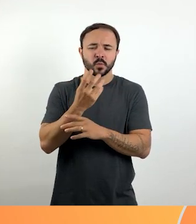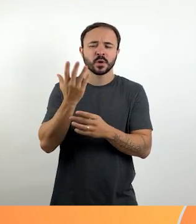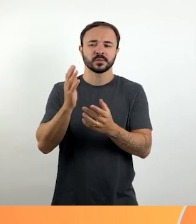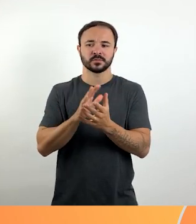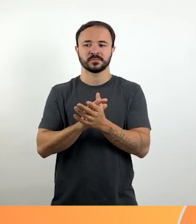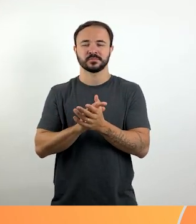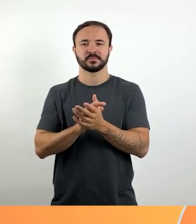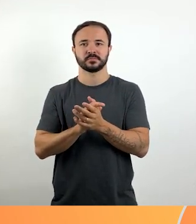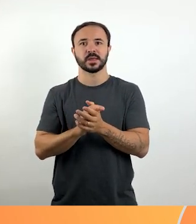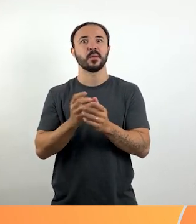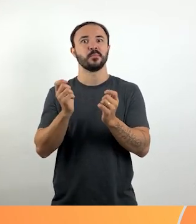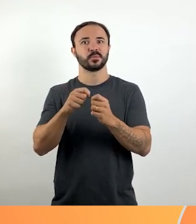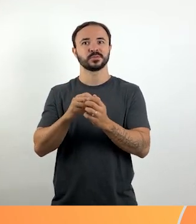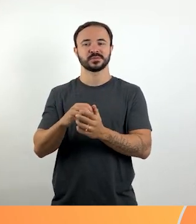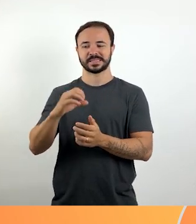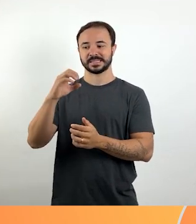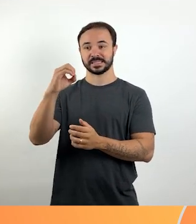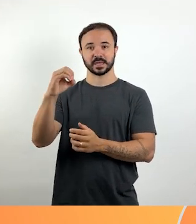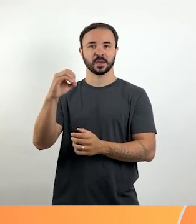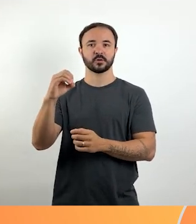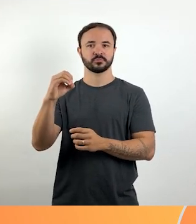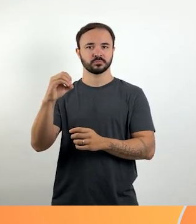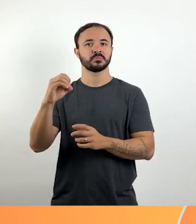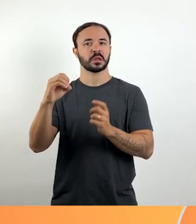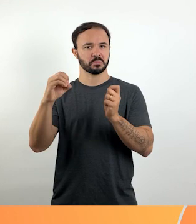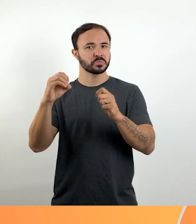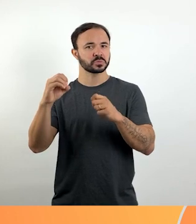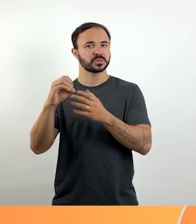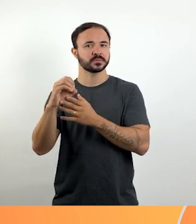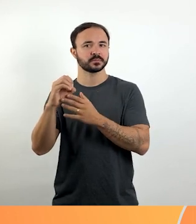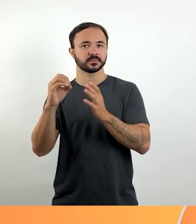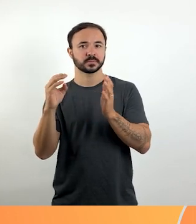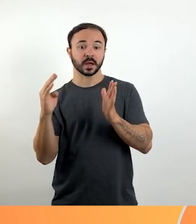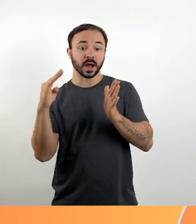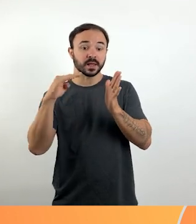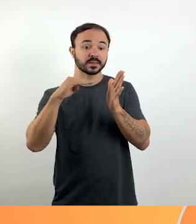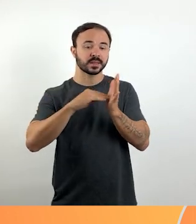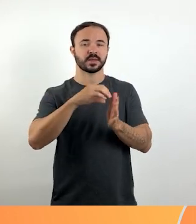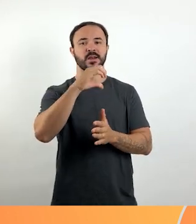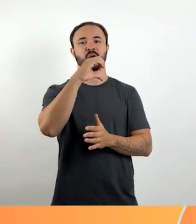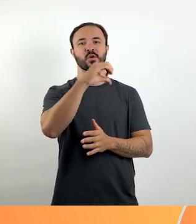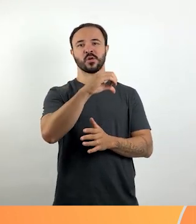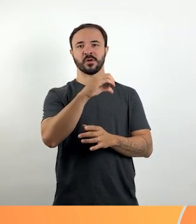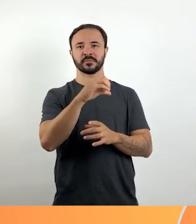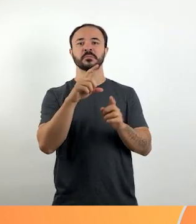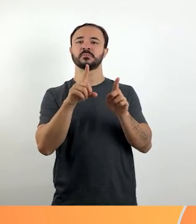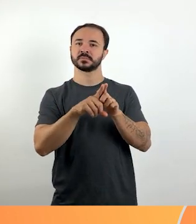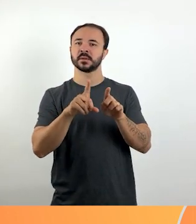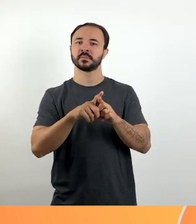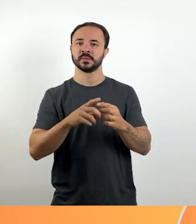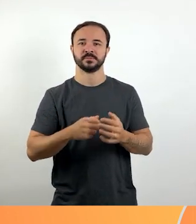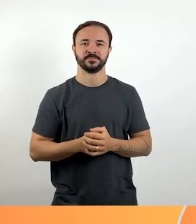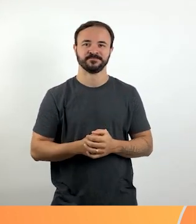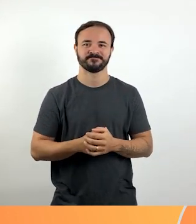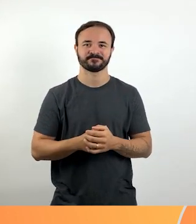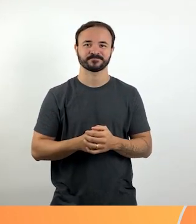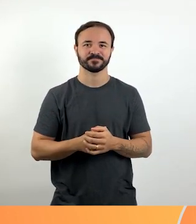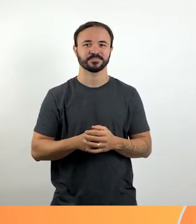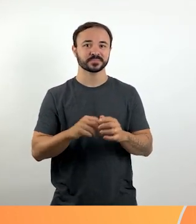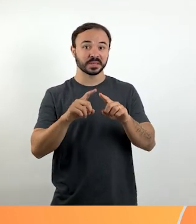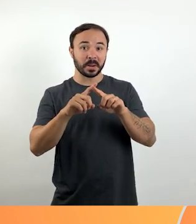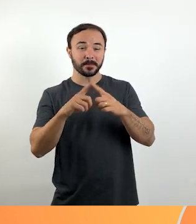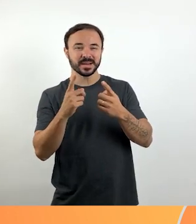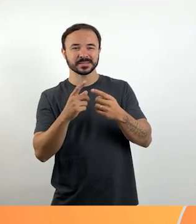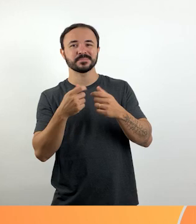quer dizer, ele pode ser 0, né? E pode ser também um número até 9. Só que nós vamos excluir alguns números, porque ele está falando